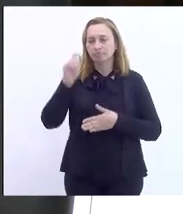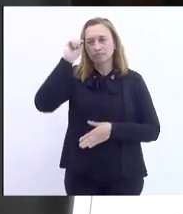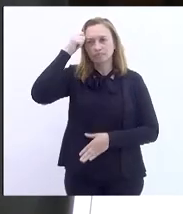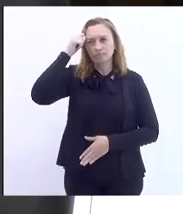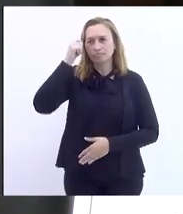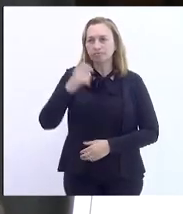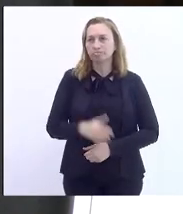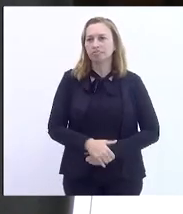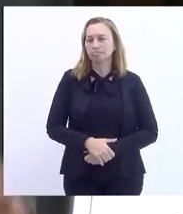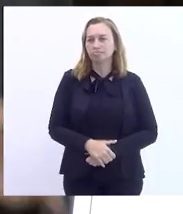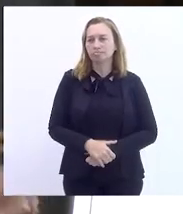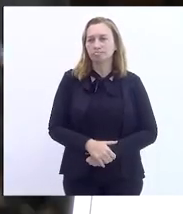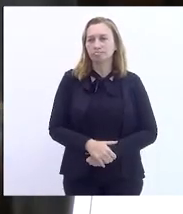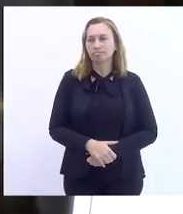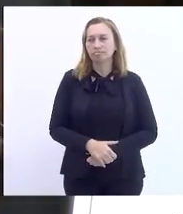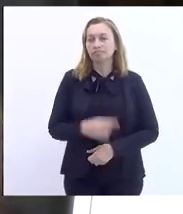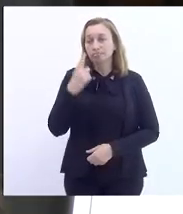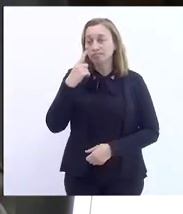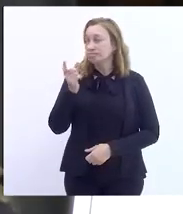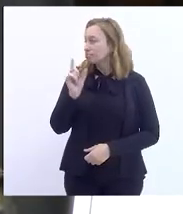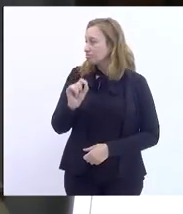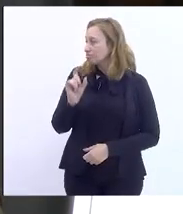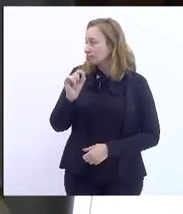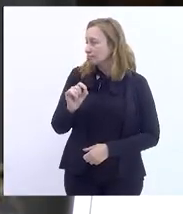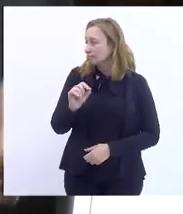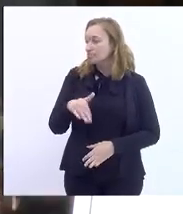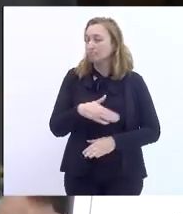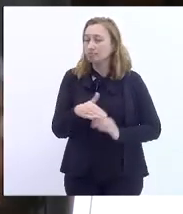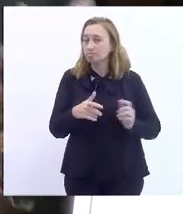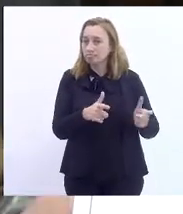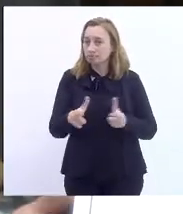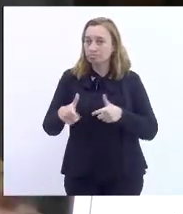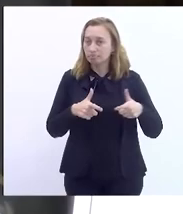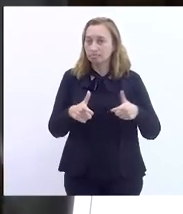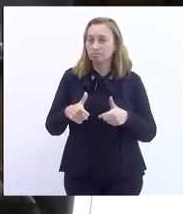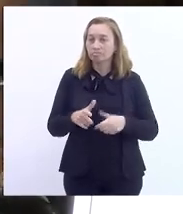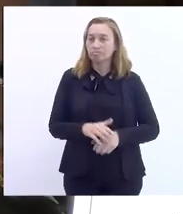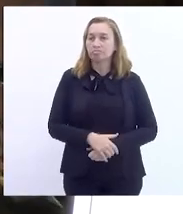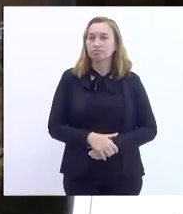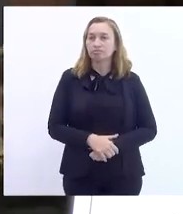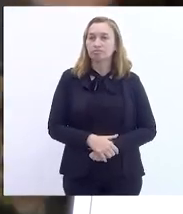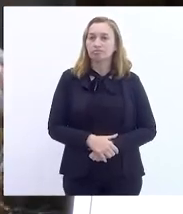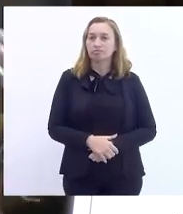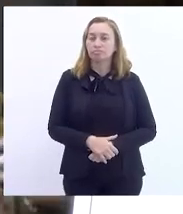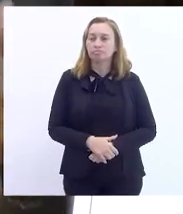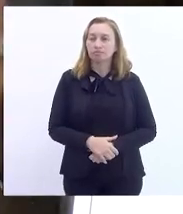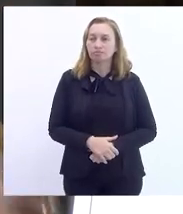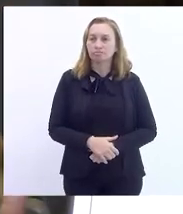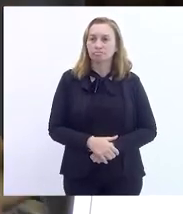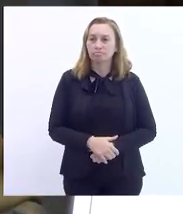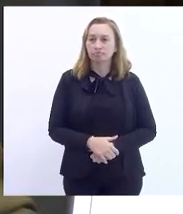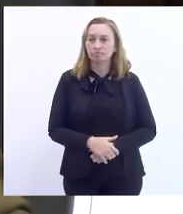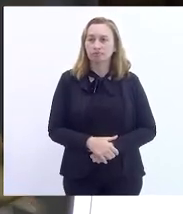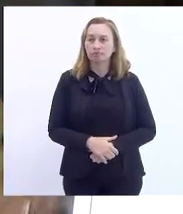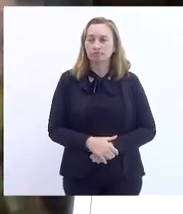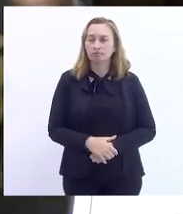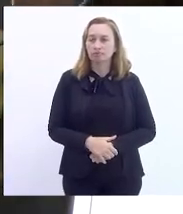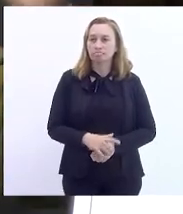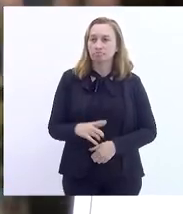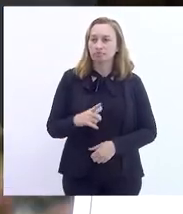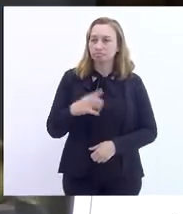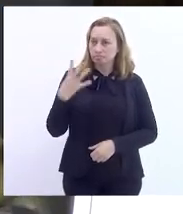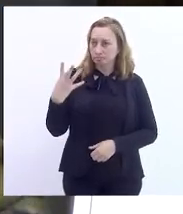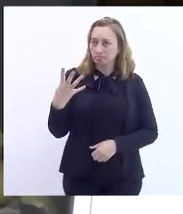para que para ver se nesse julgares ao invés da gente tava aqui com quatro